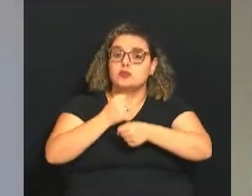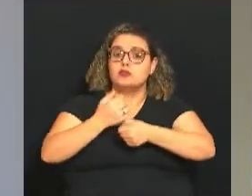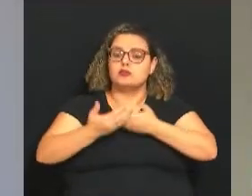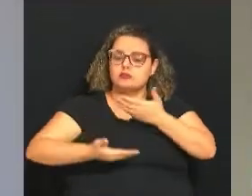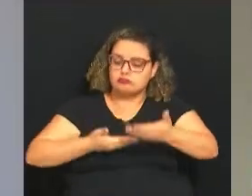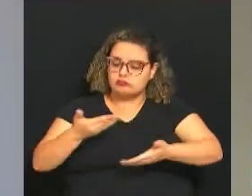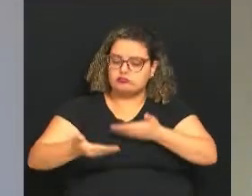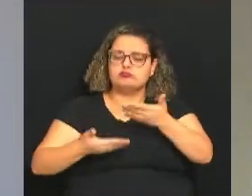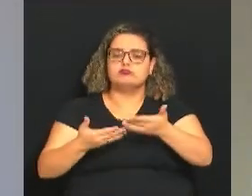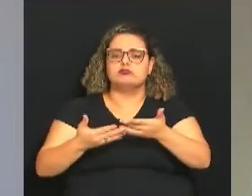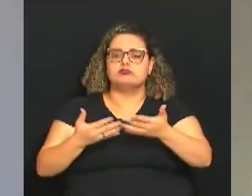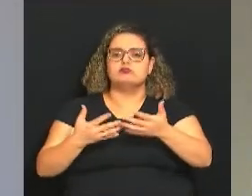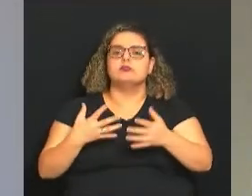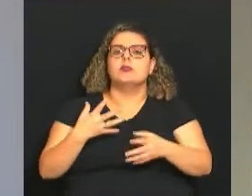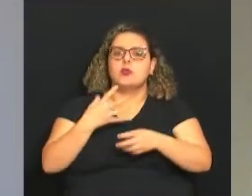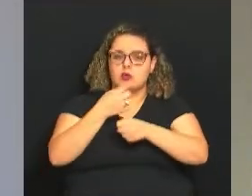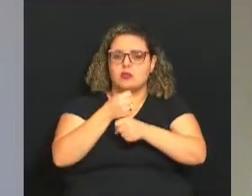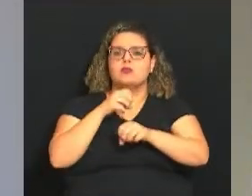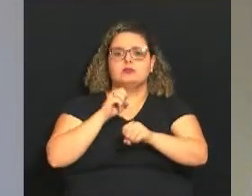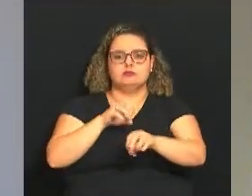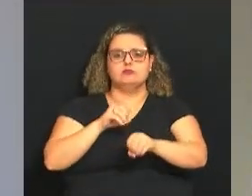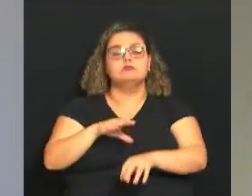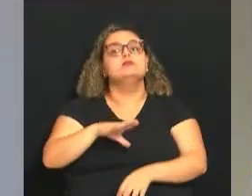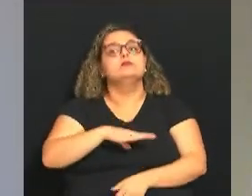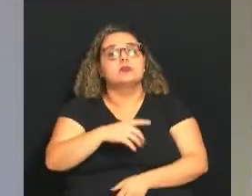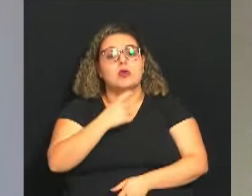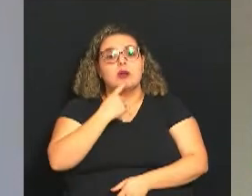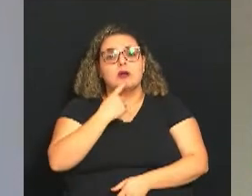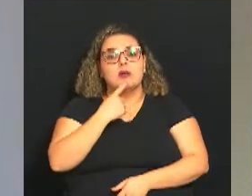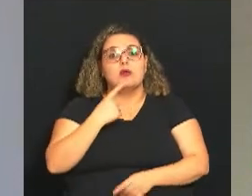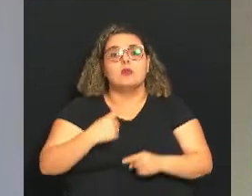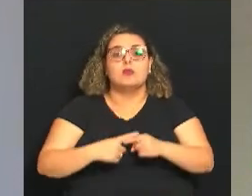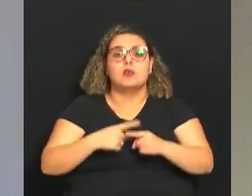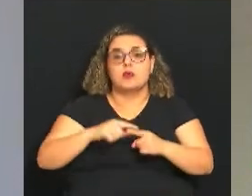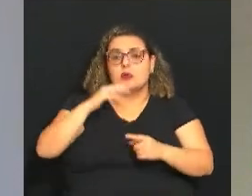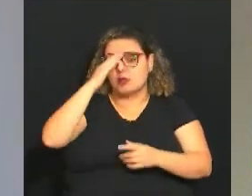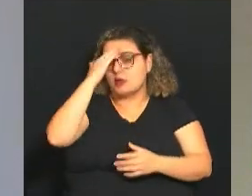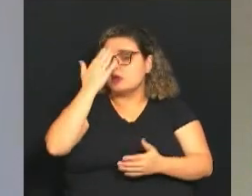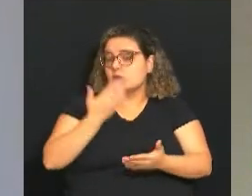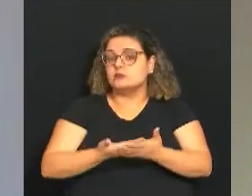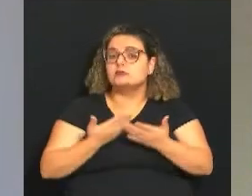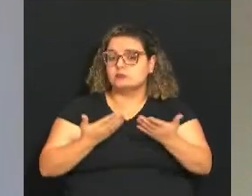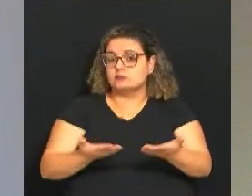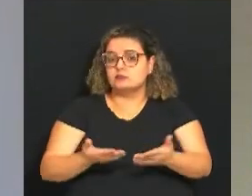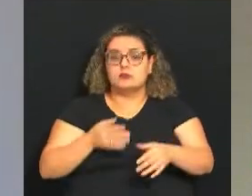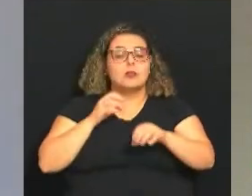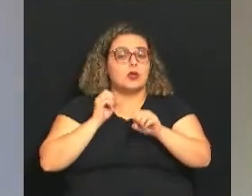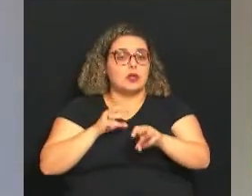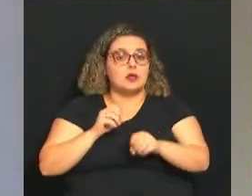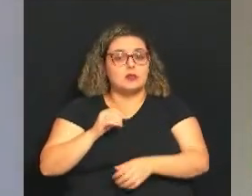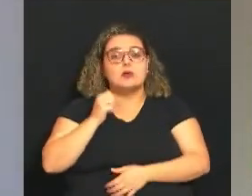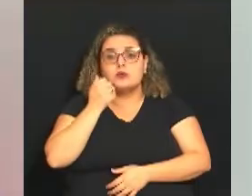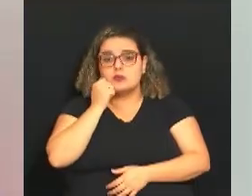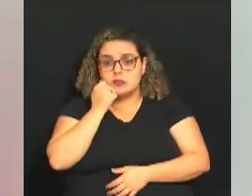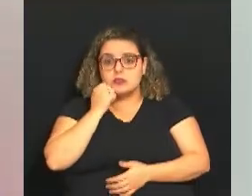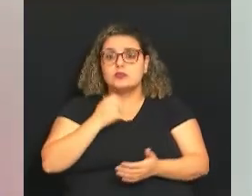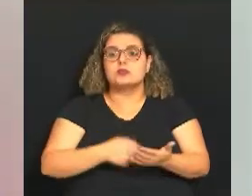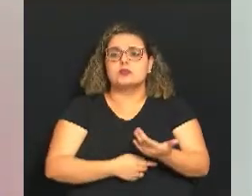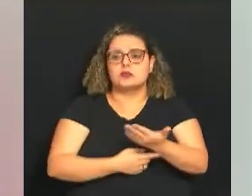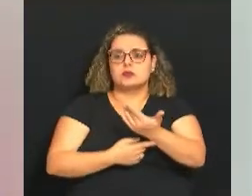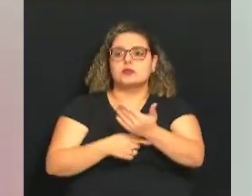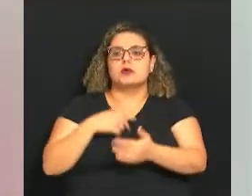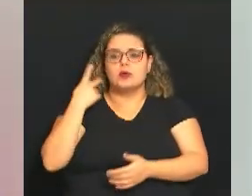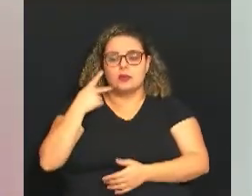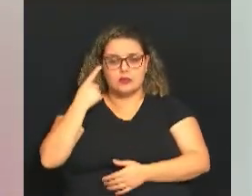nossos arranjos, fortalecer a educação em Campinas, porque a gente acredita nisso, tá? é educação, ciência e tecnologia. A